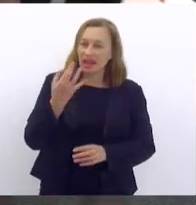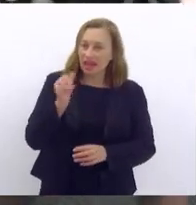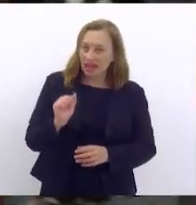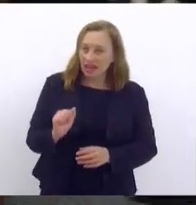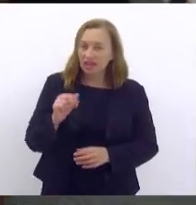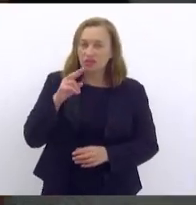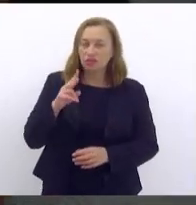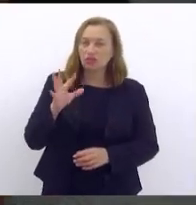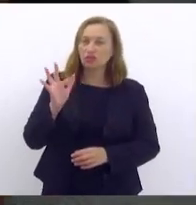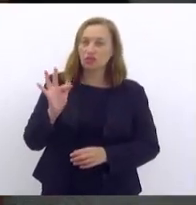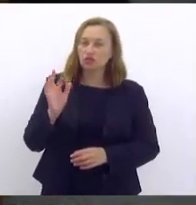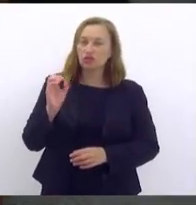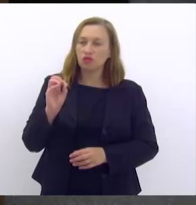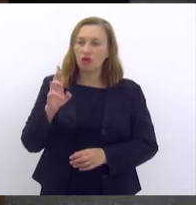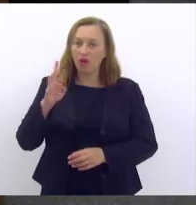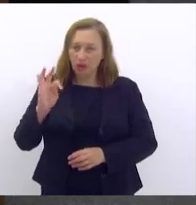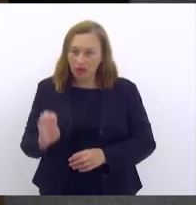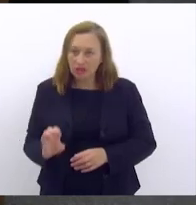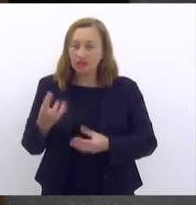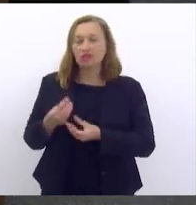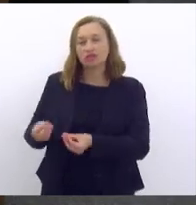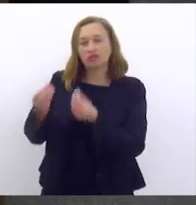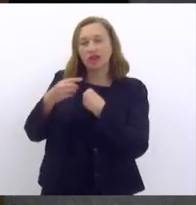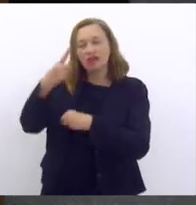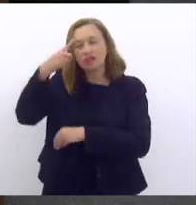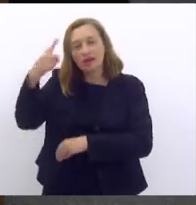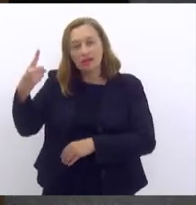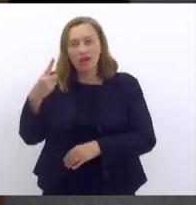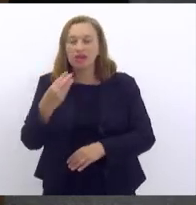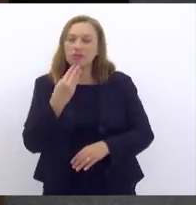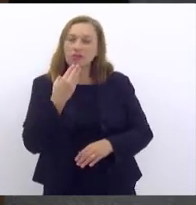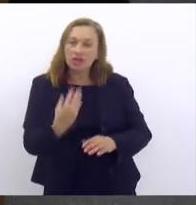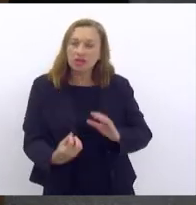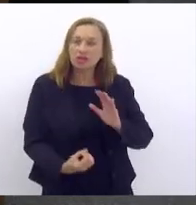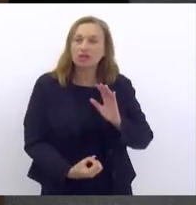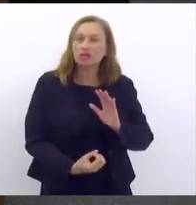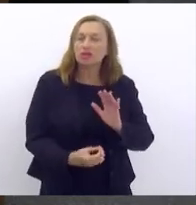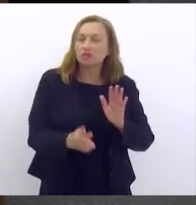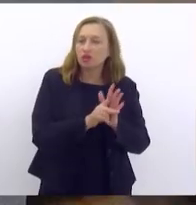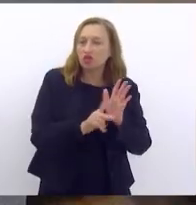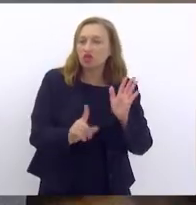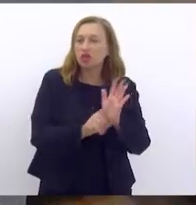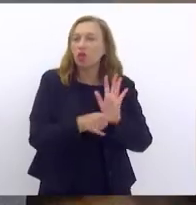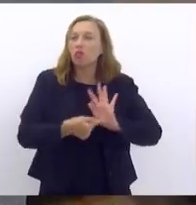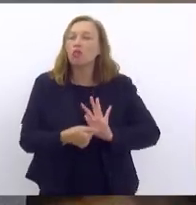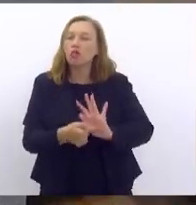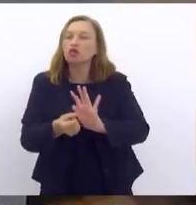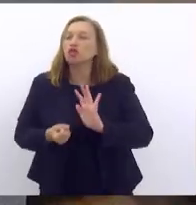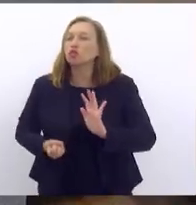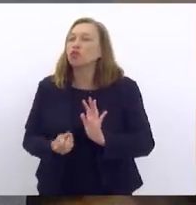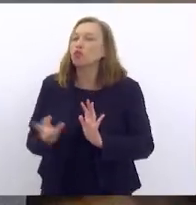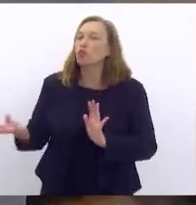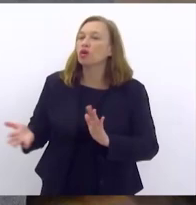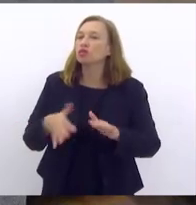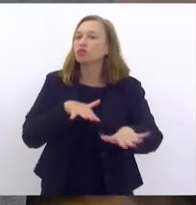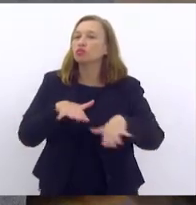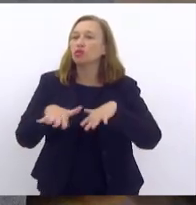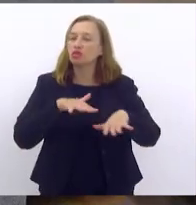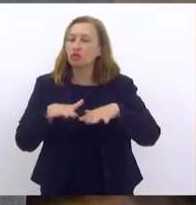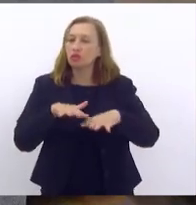essa ideia, ter pedido esse projeto de lei, demonstra, deputado Carlos Mink, o quanto o movimento